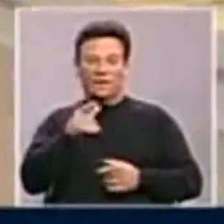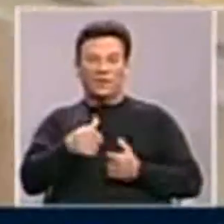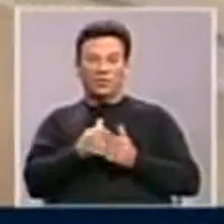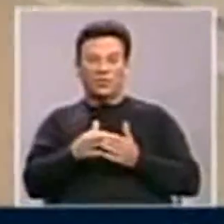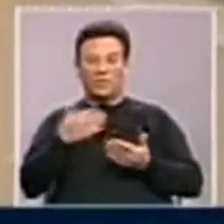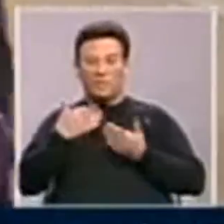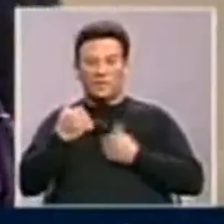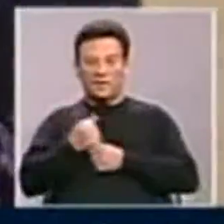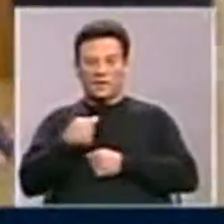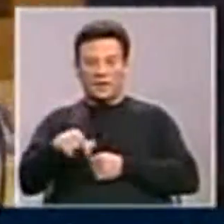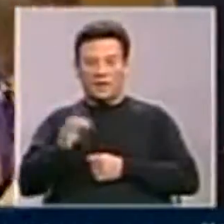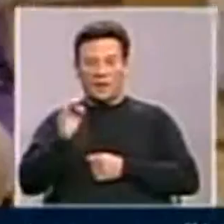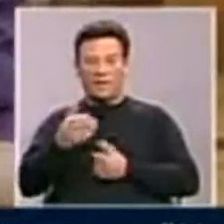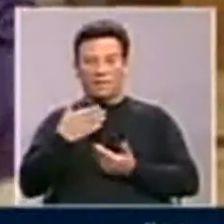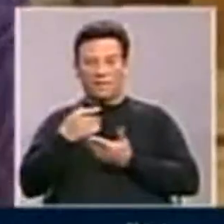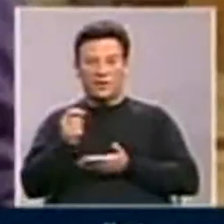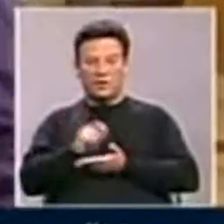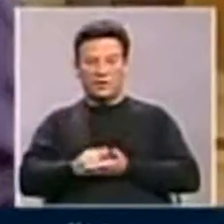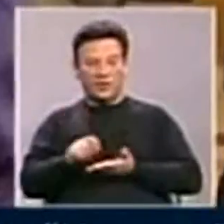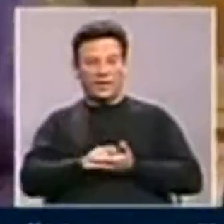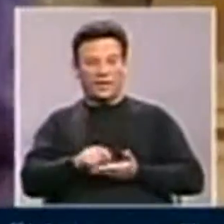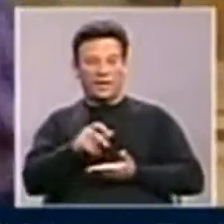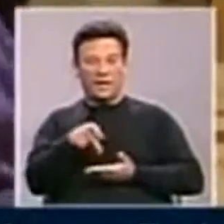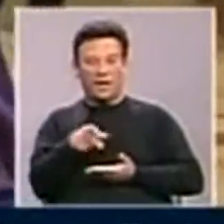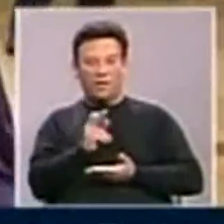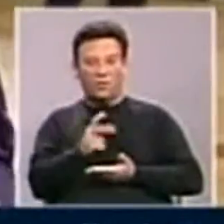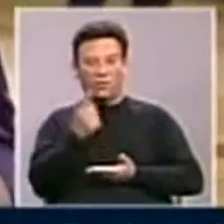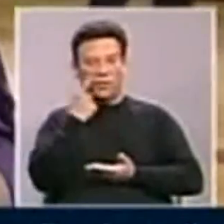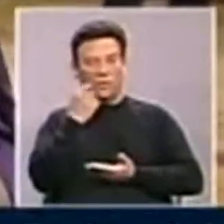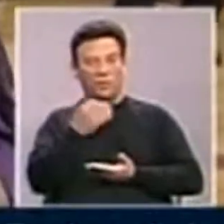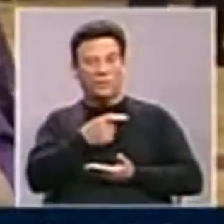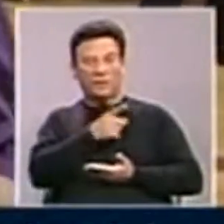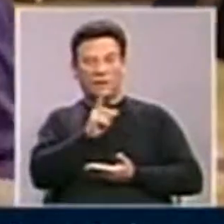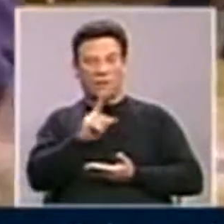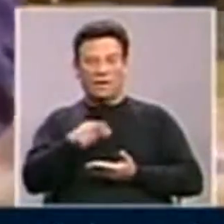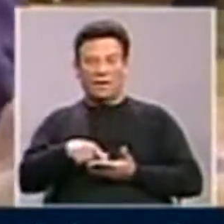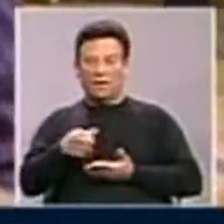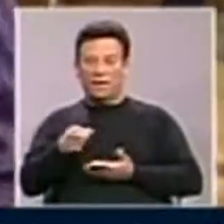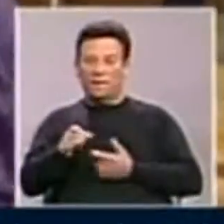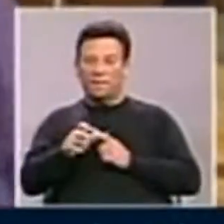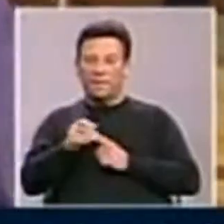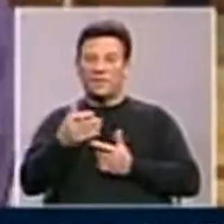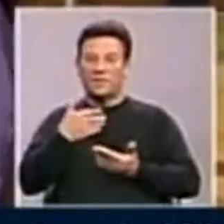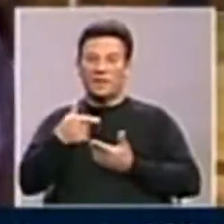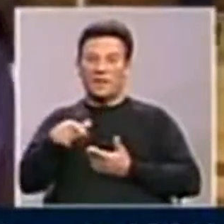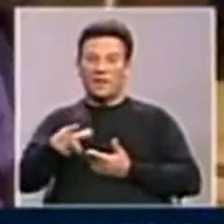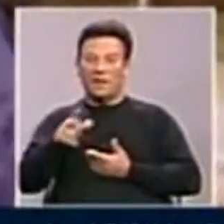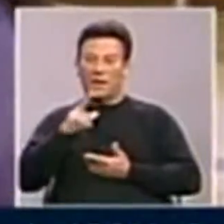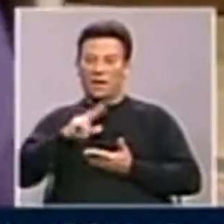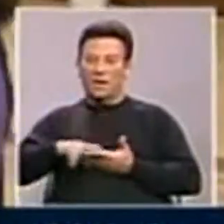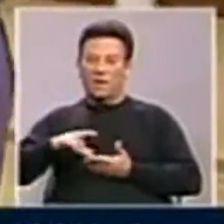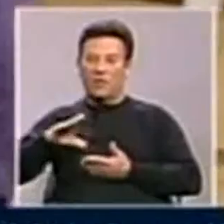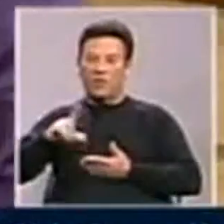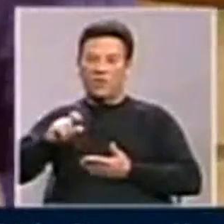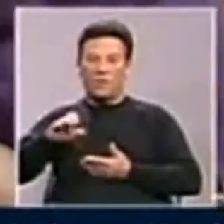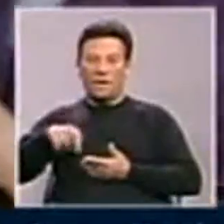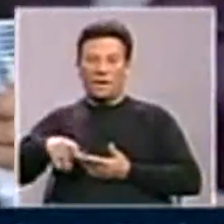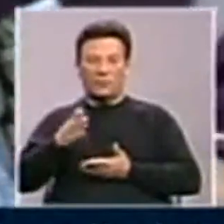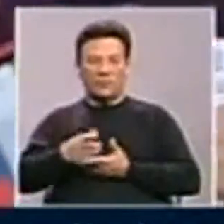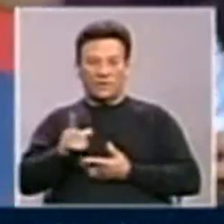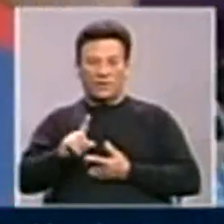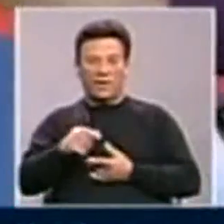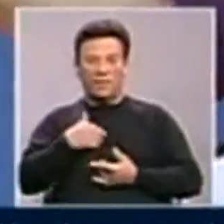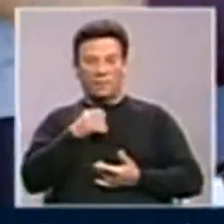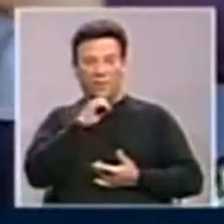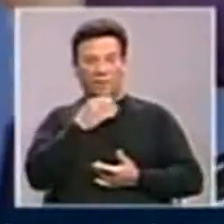peças representadas aqui são mesmo peças escritas por autores reconhecidos e não peças tanto locais ou que tenham a ver com a realidade local. Ora, muito bem, o que nós podíamos